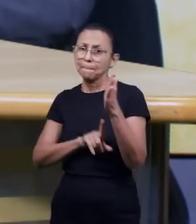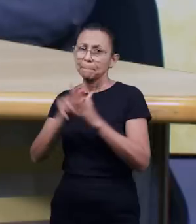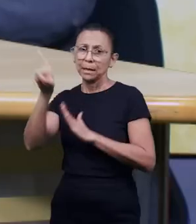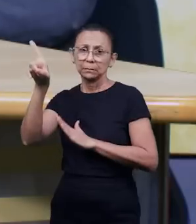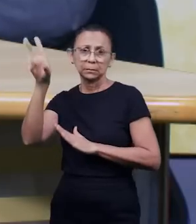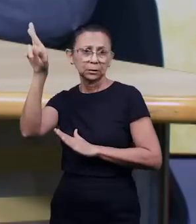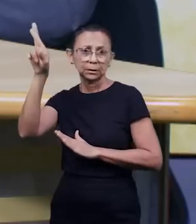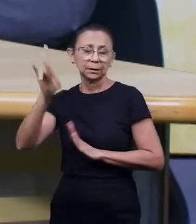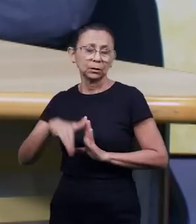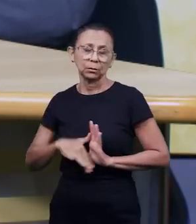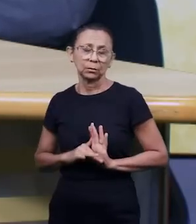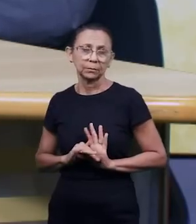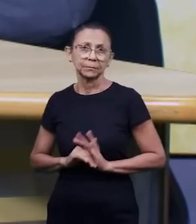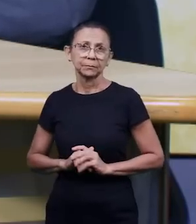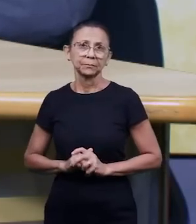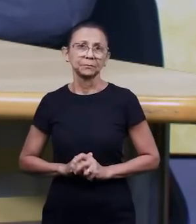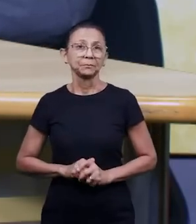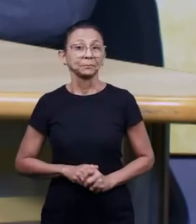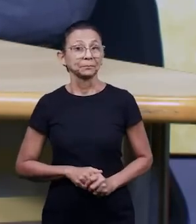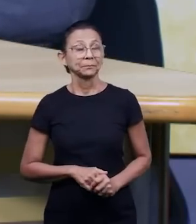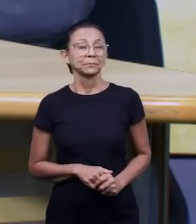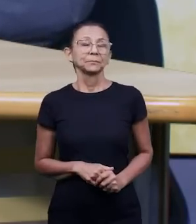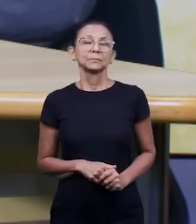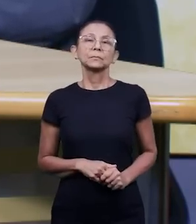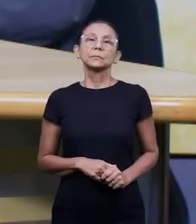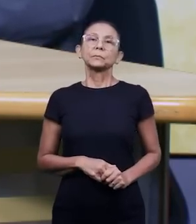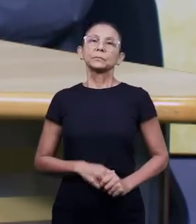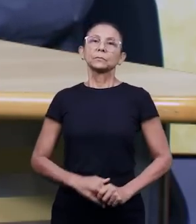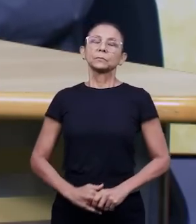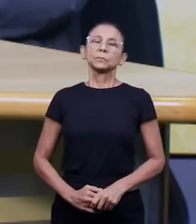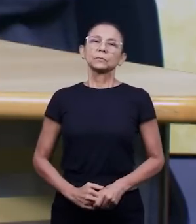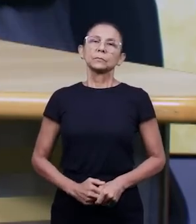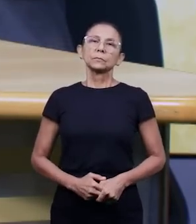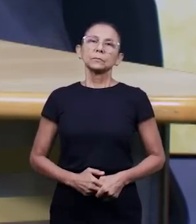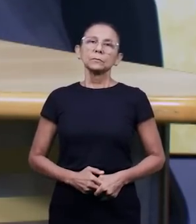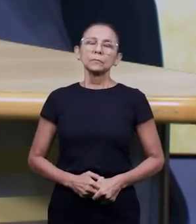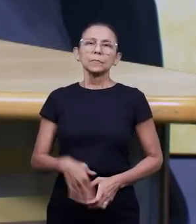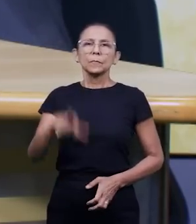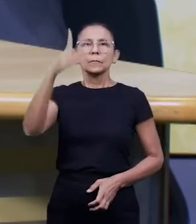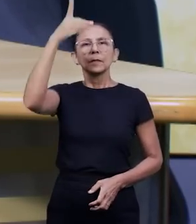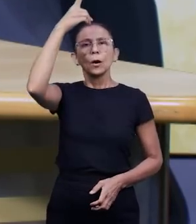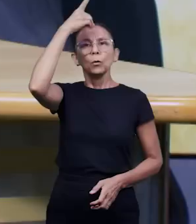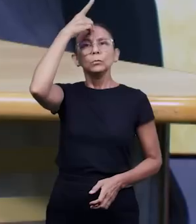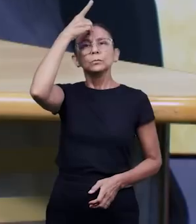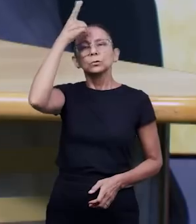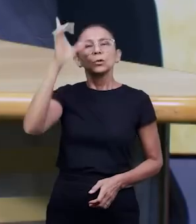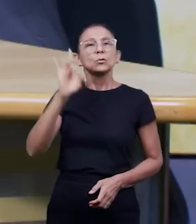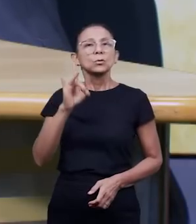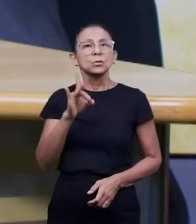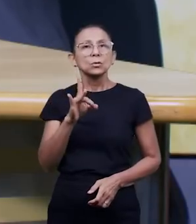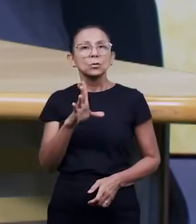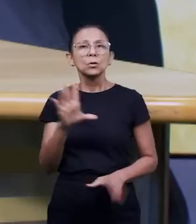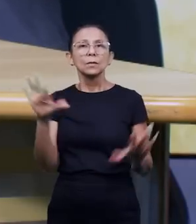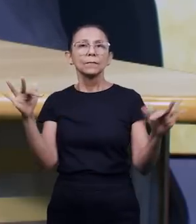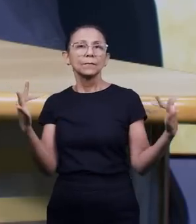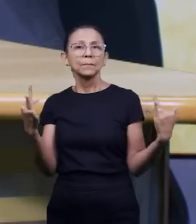com a fé. O que entrou com dinheiro ficou oprimido e o que entrou com a fé disse em tudo dai graças.